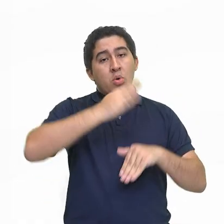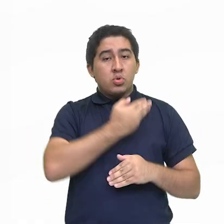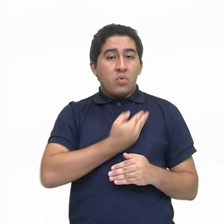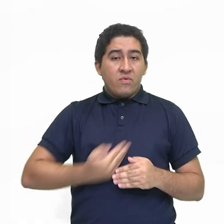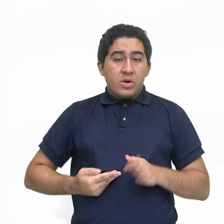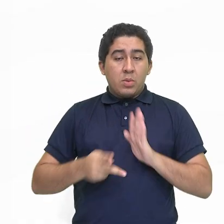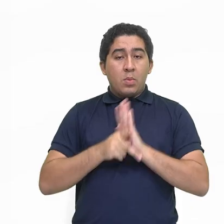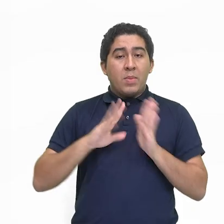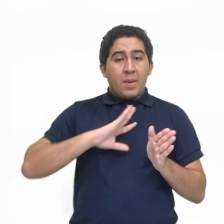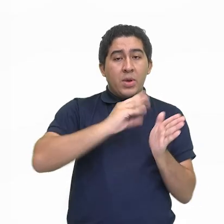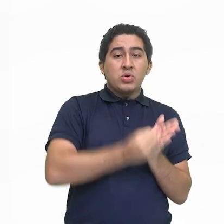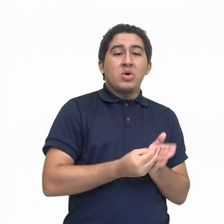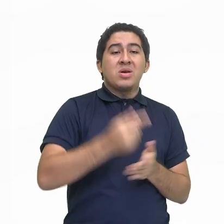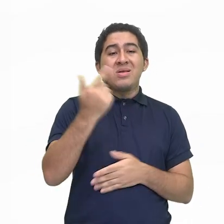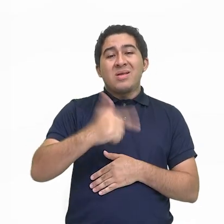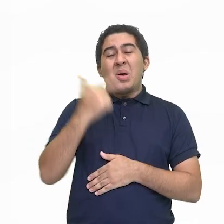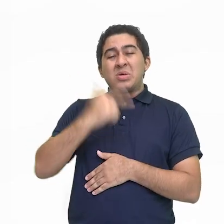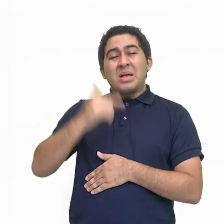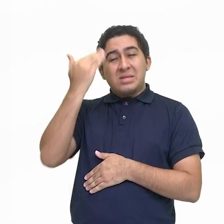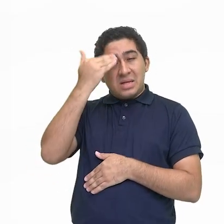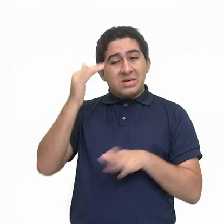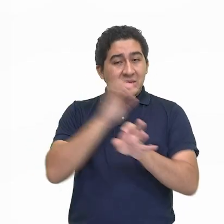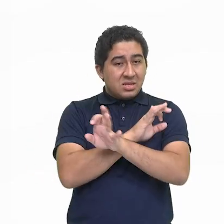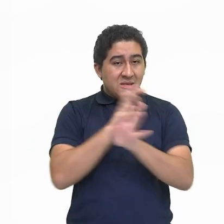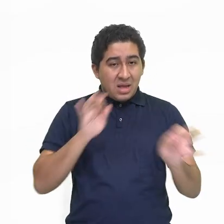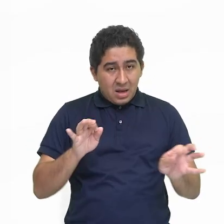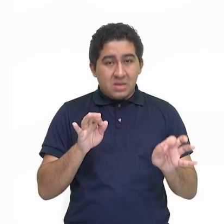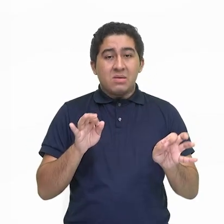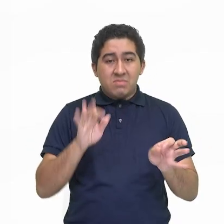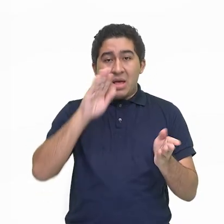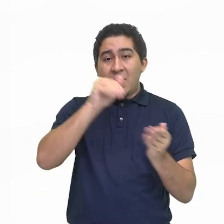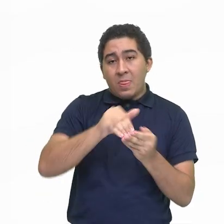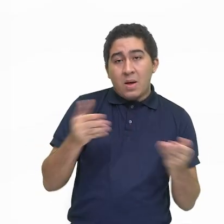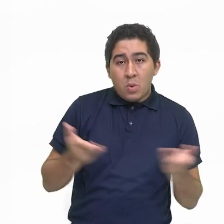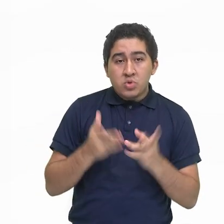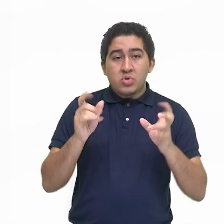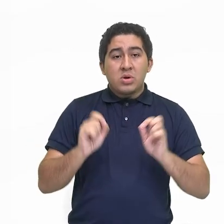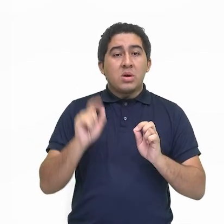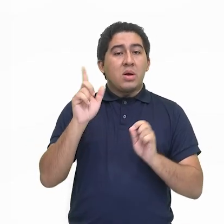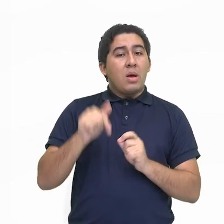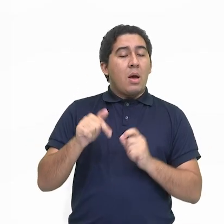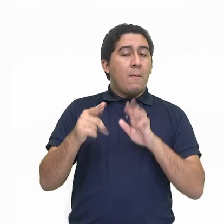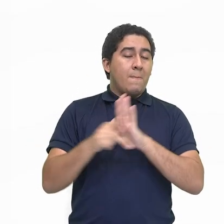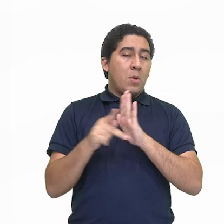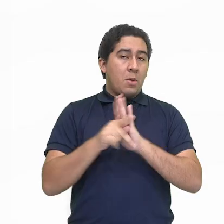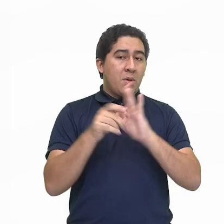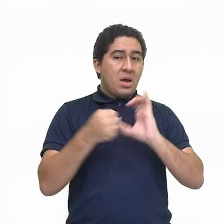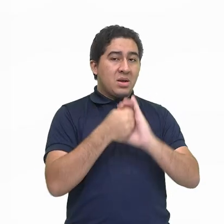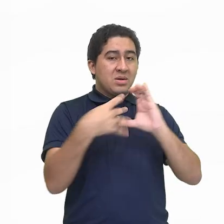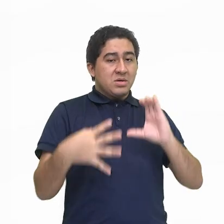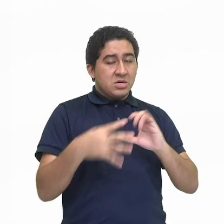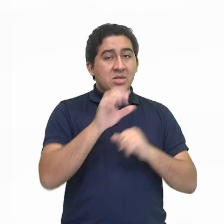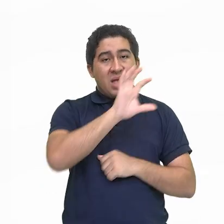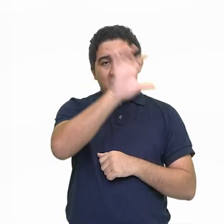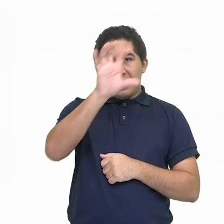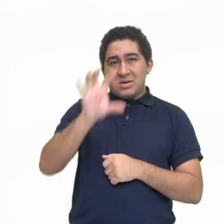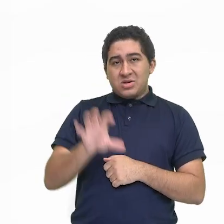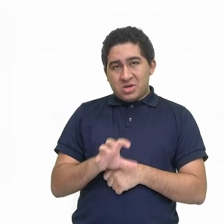para a Amazônia não levaram, e muitas das vezes não levam até os dias de hoje, em consideração as